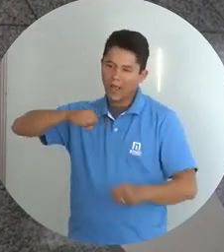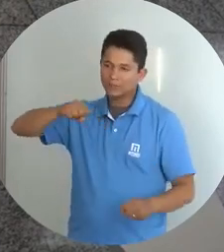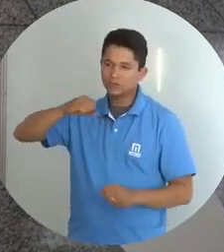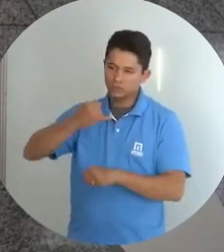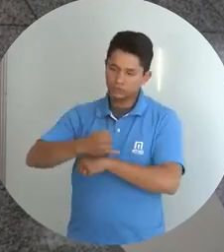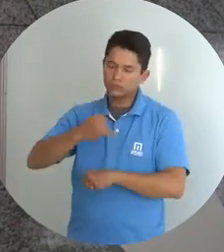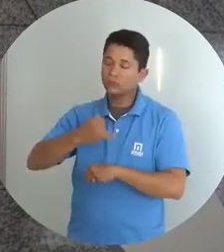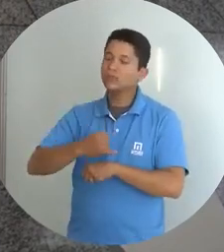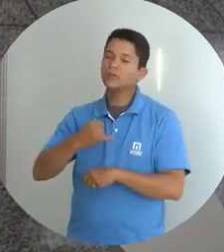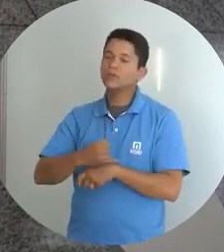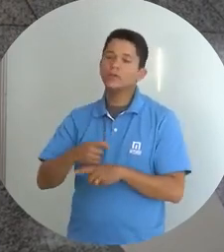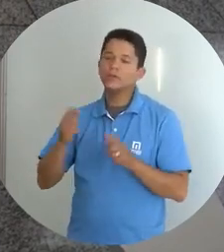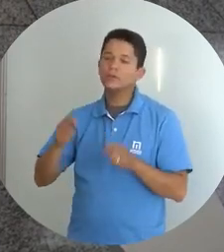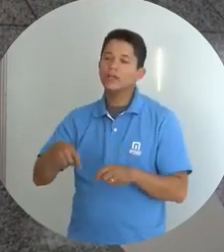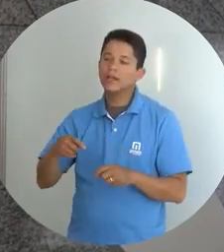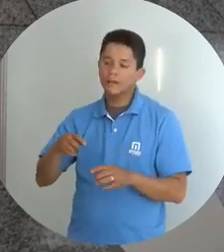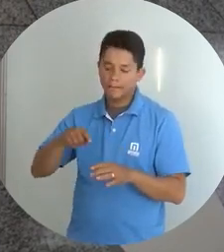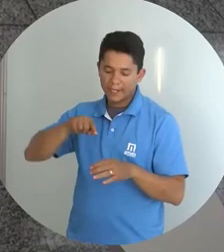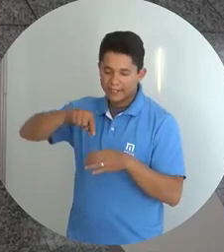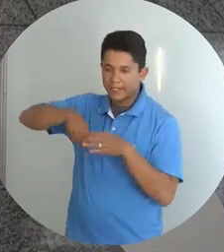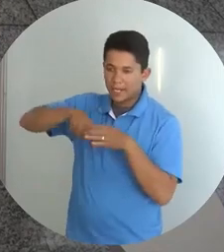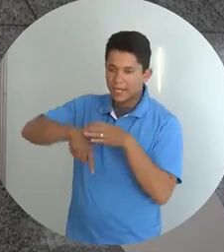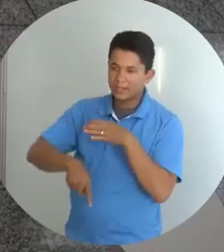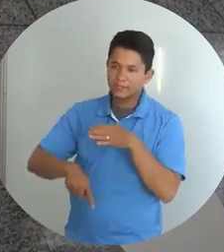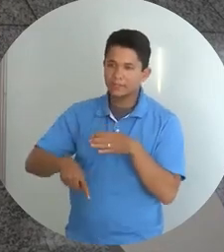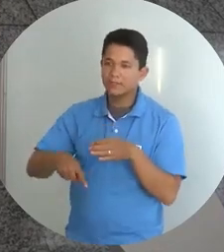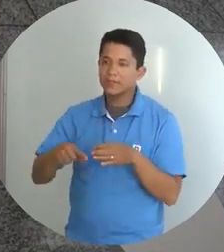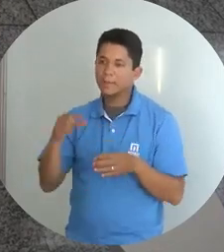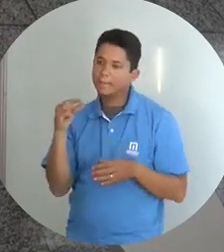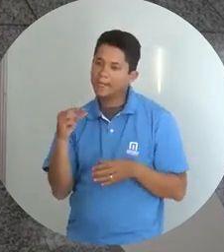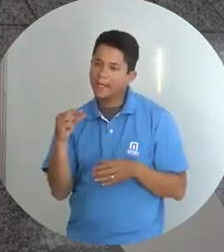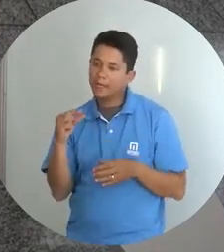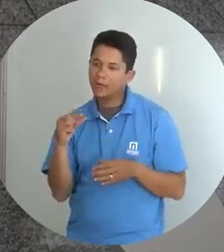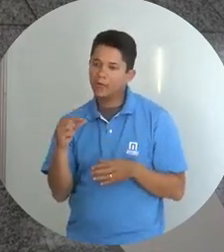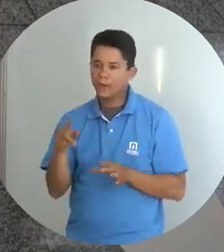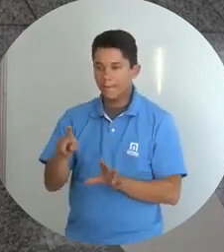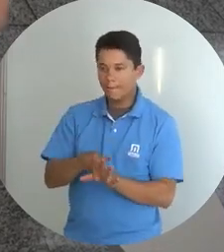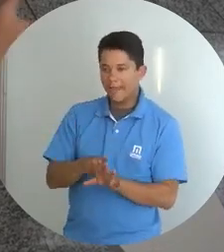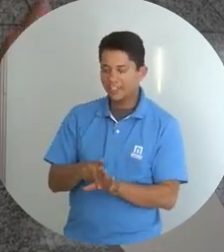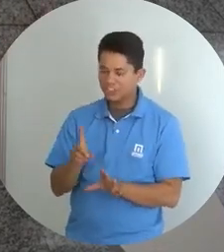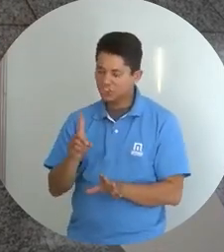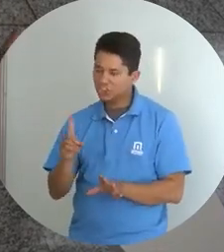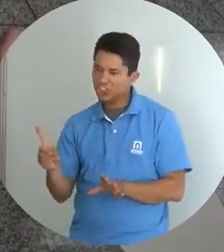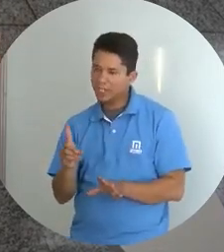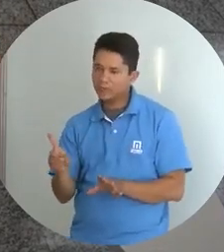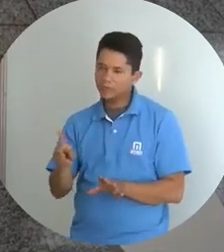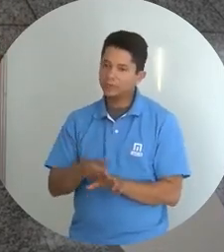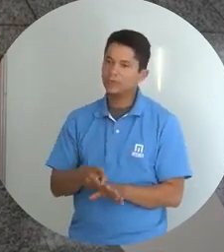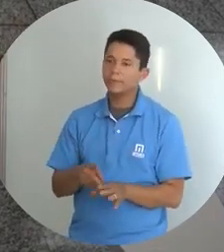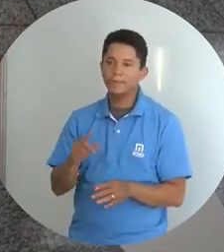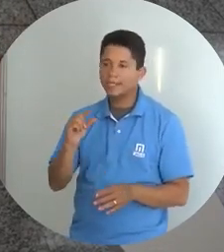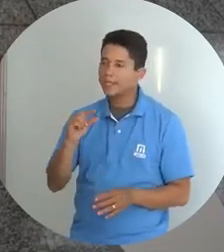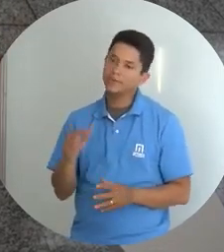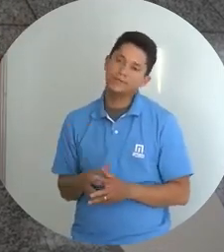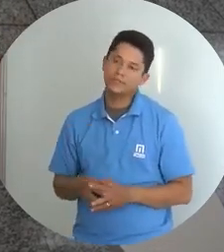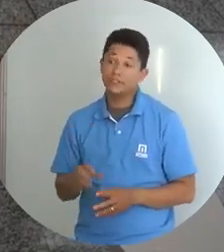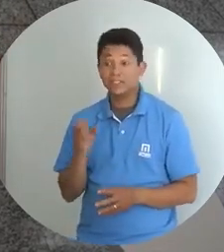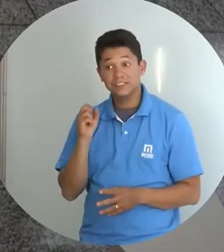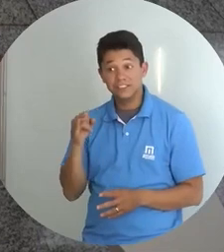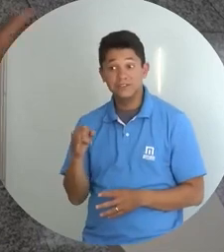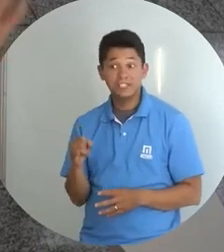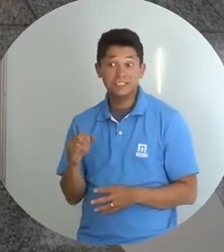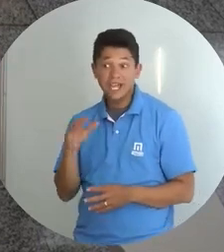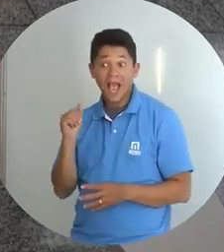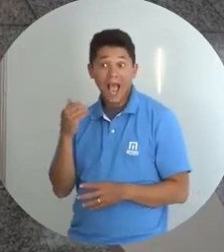consegue entrar com ele em pés direitos pequenos, né? Se você tivesse um aço de construção comum, você ia ter